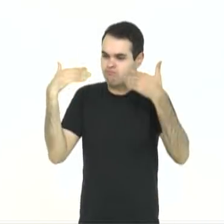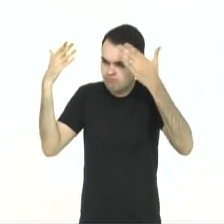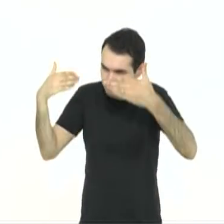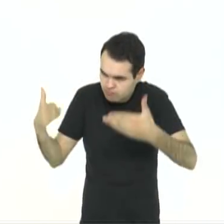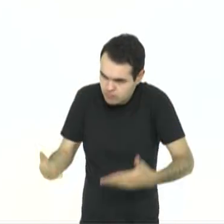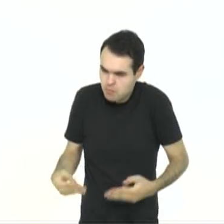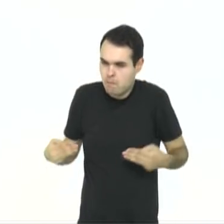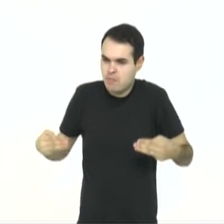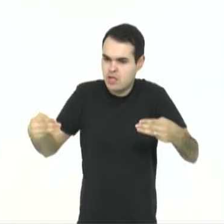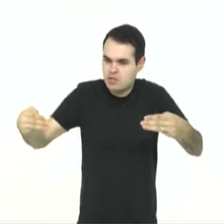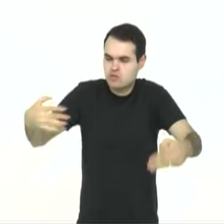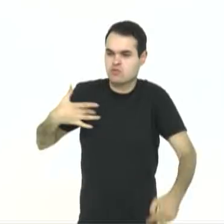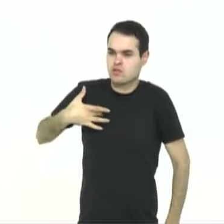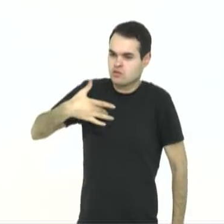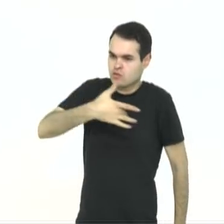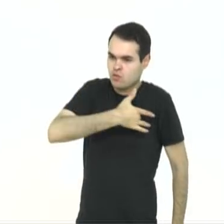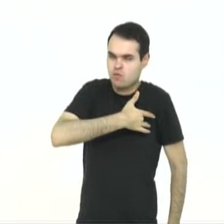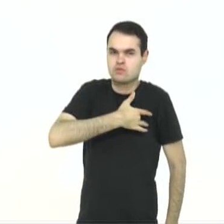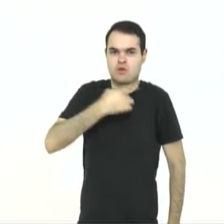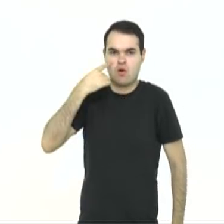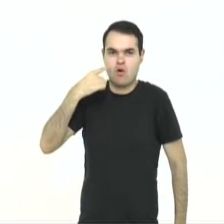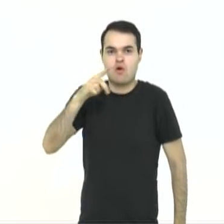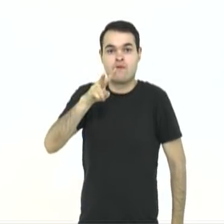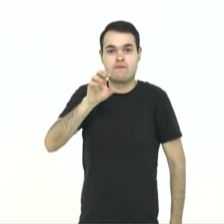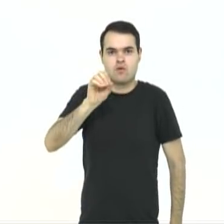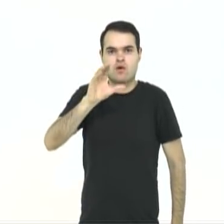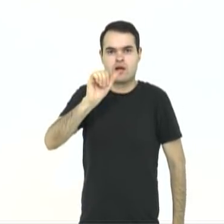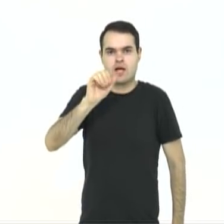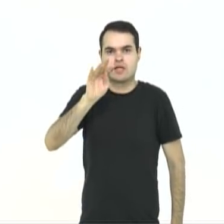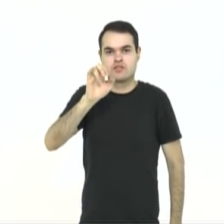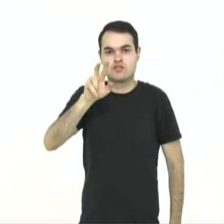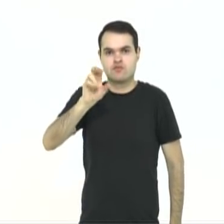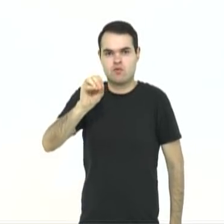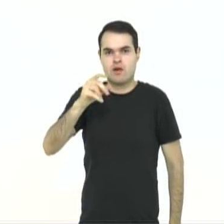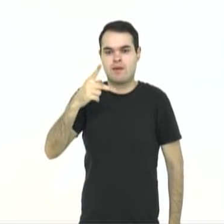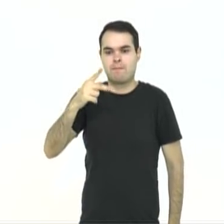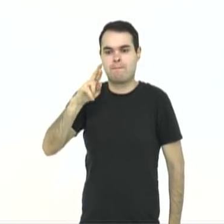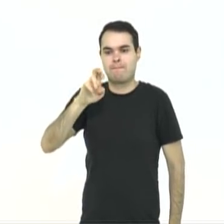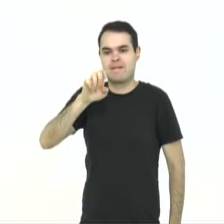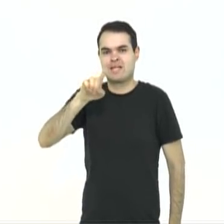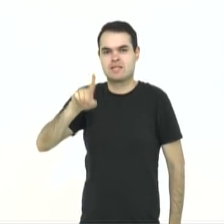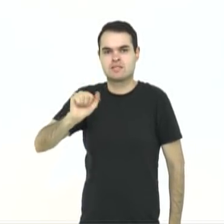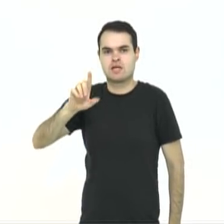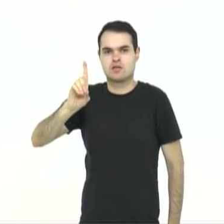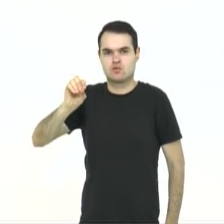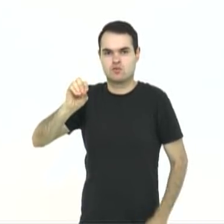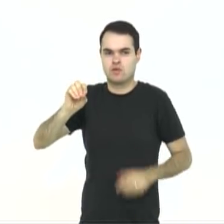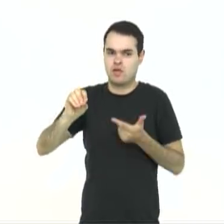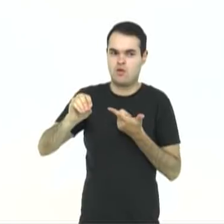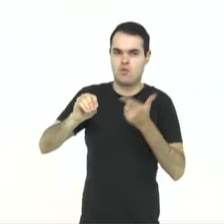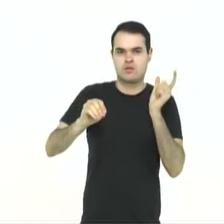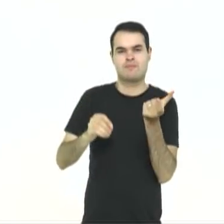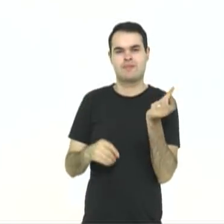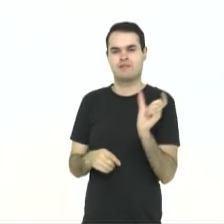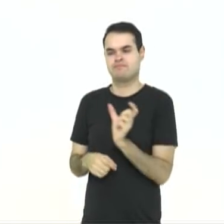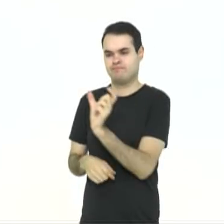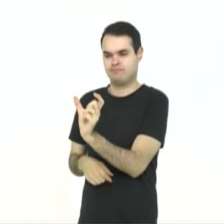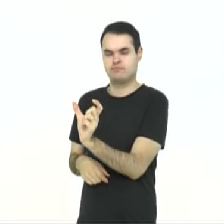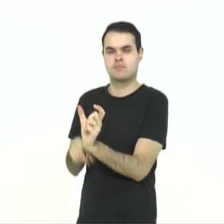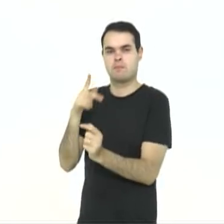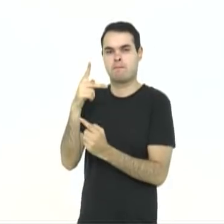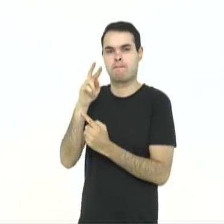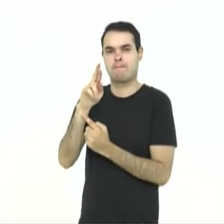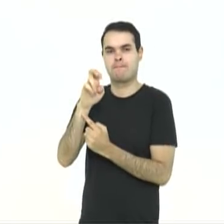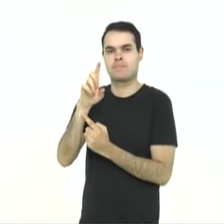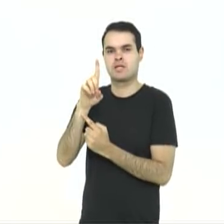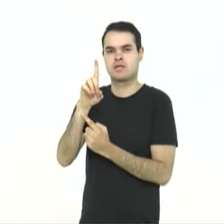da Saúde, olha só o vocativo, pessoal. Né? Então, o vocativo aqui não foi utilizado excelentíssimo, né? A pessoa optou por